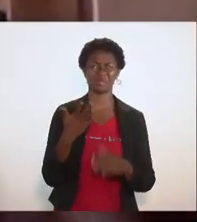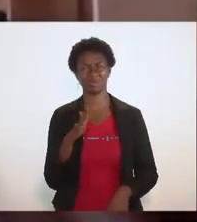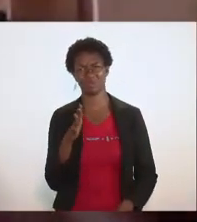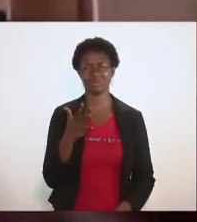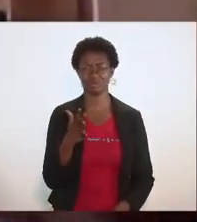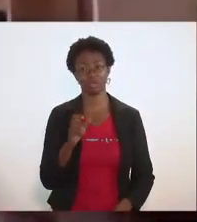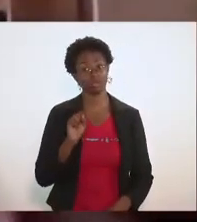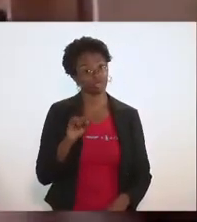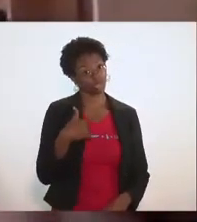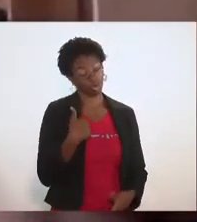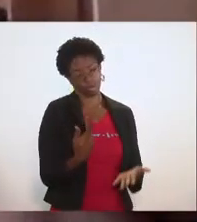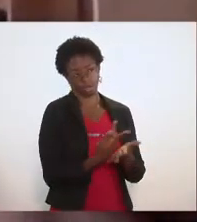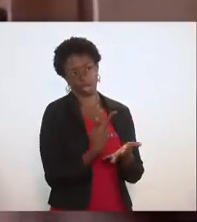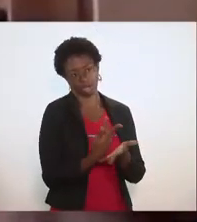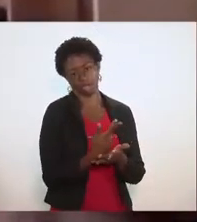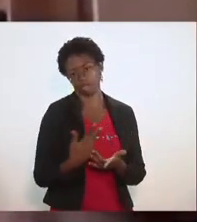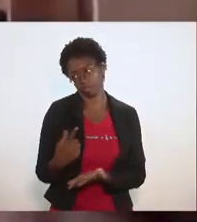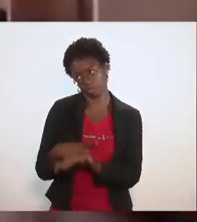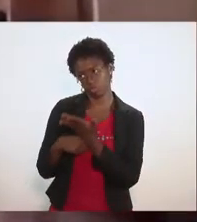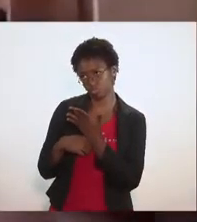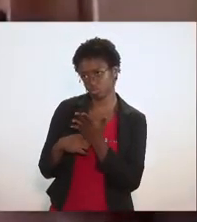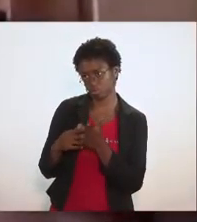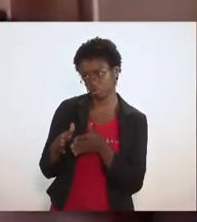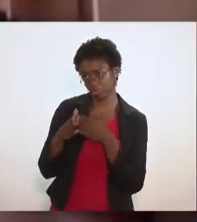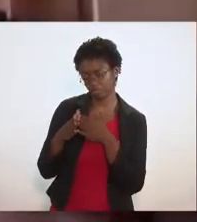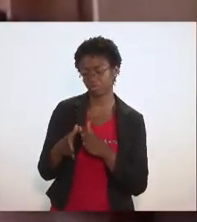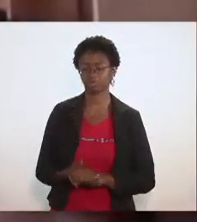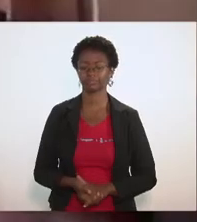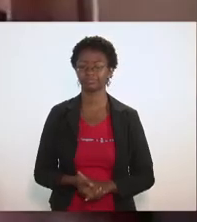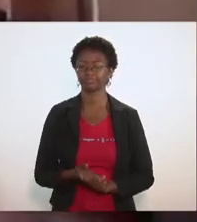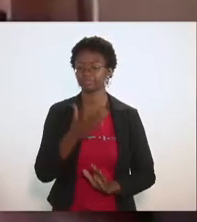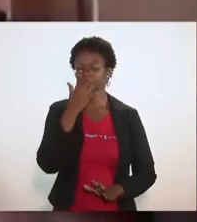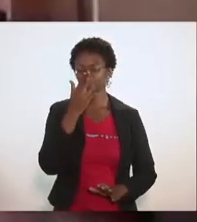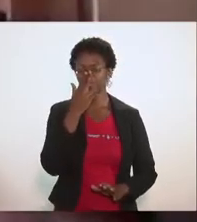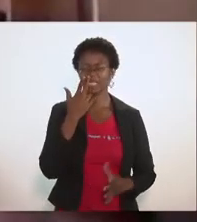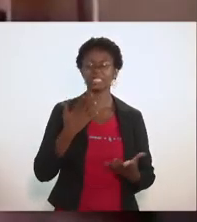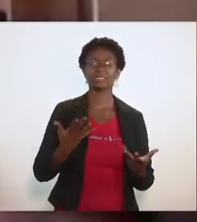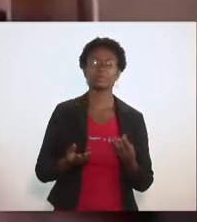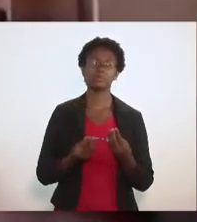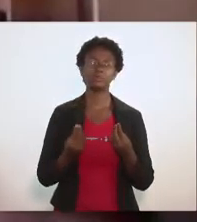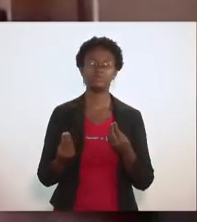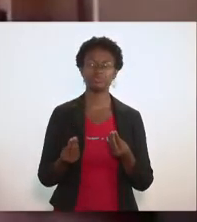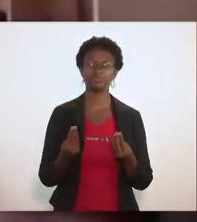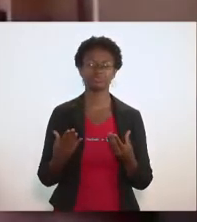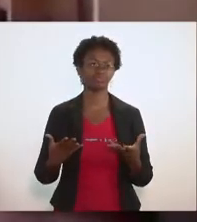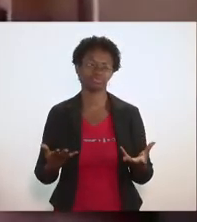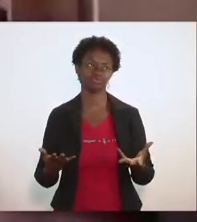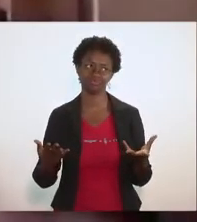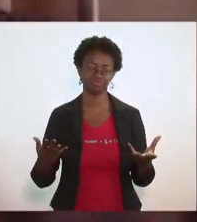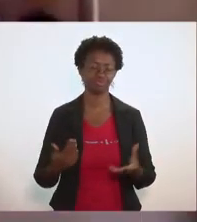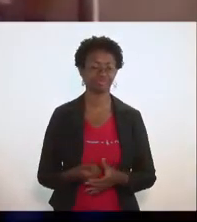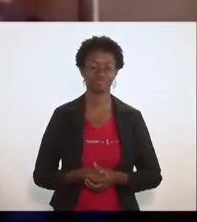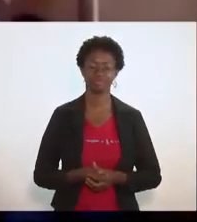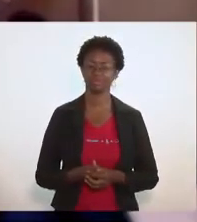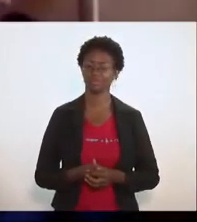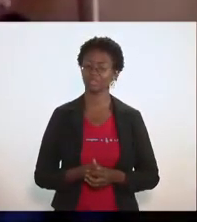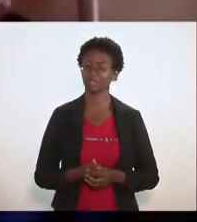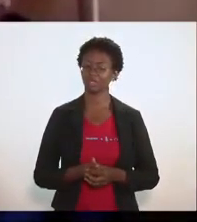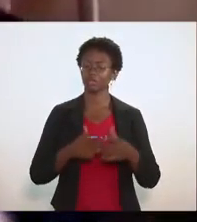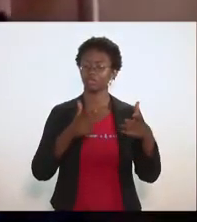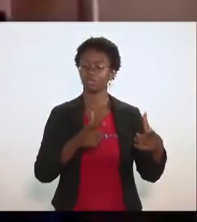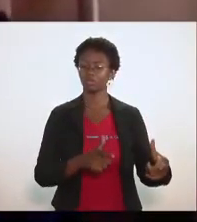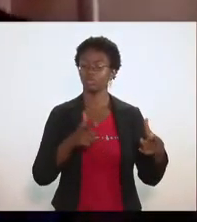aquelas herdeiras e herdeiros de Joãozinho da Gomeia, como um solo sagrado. Como se,